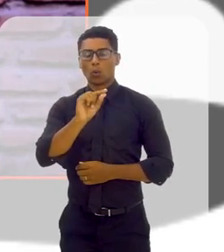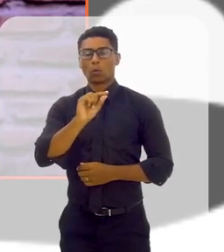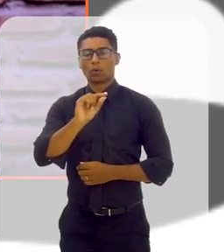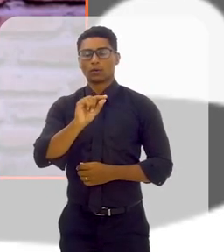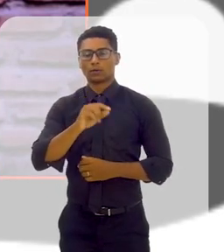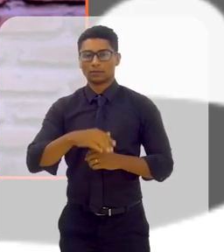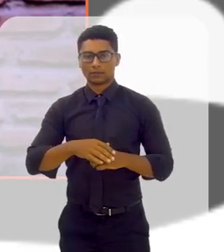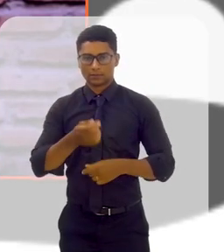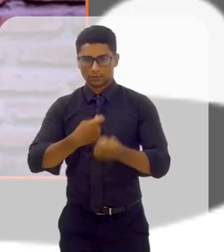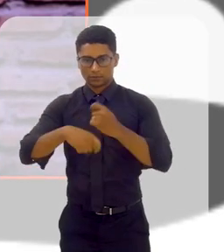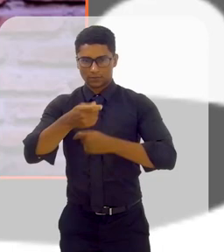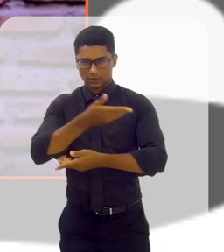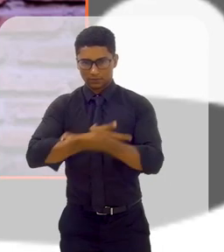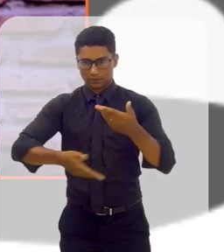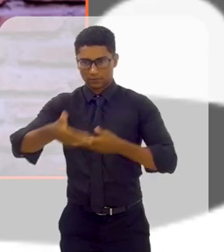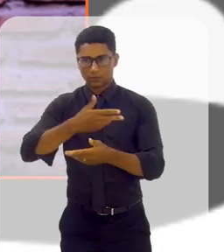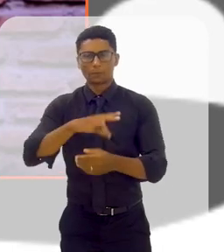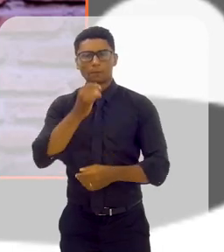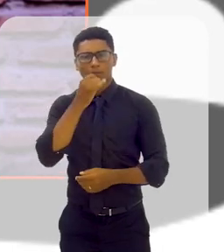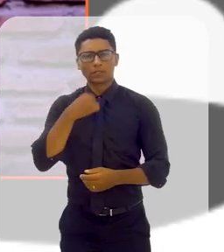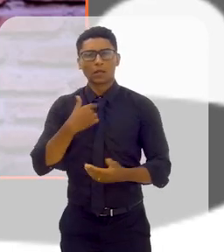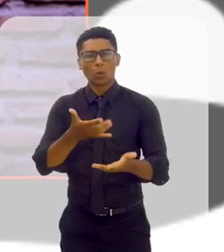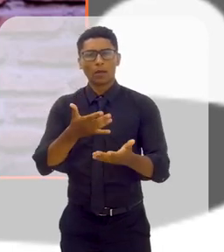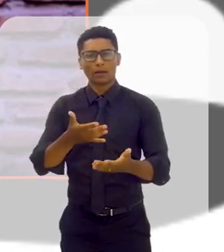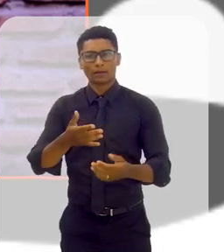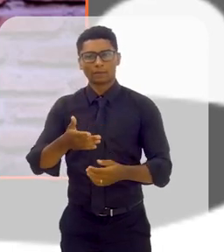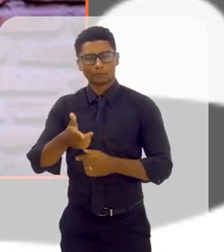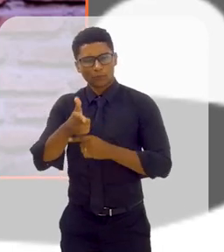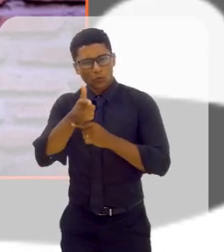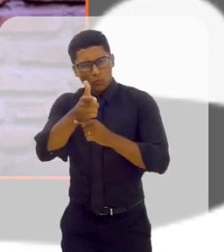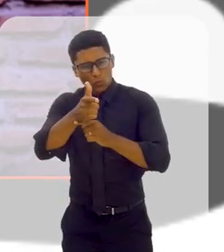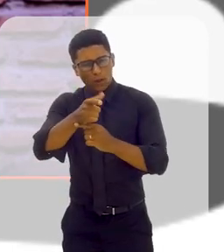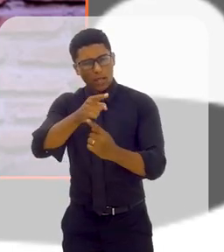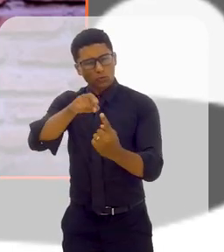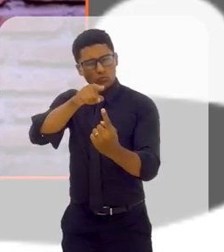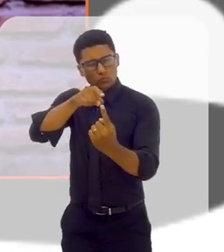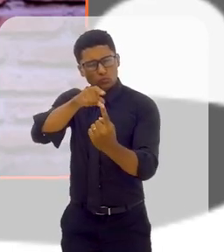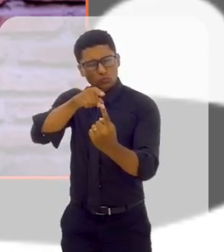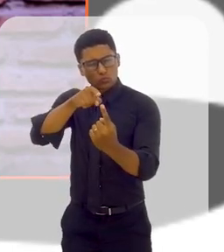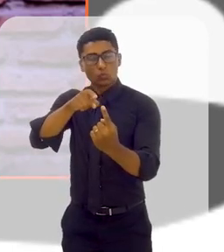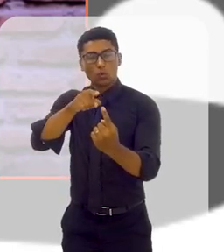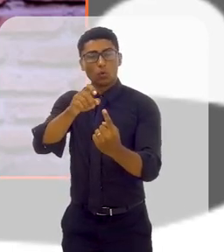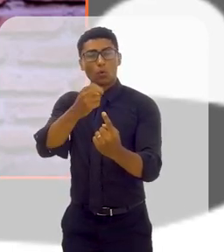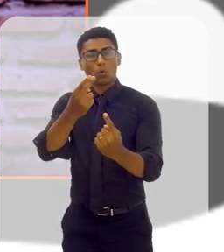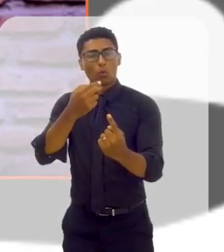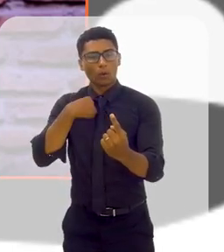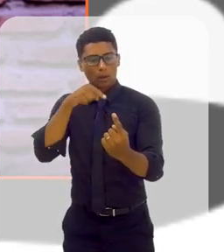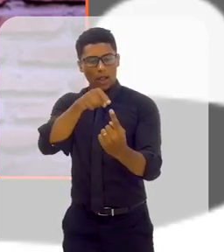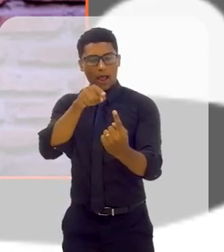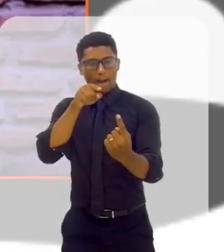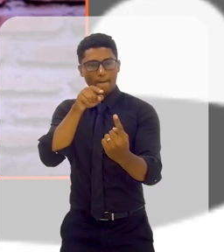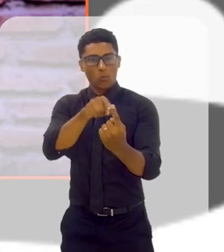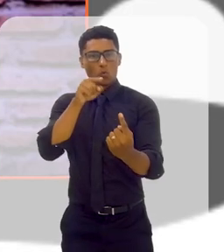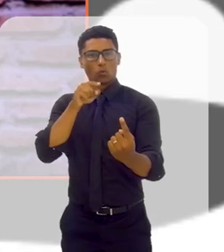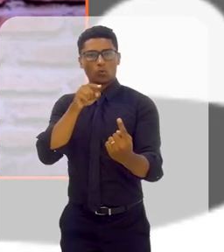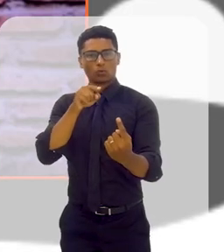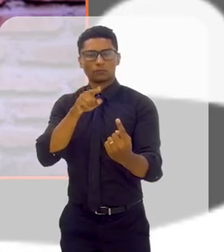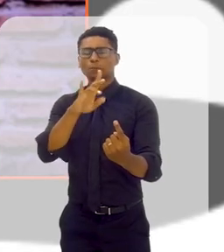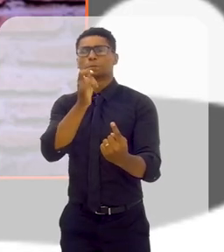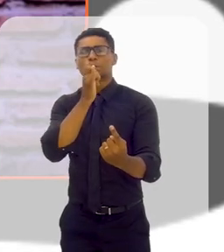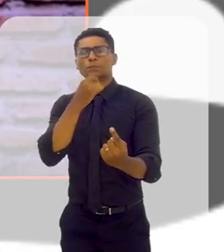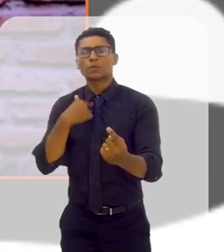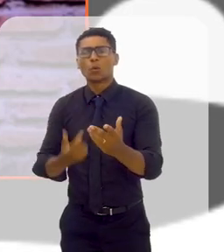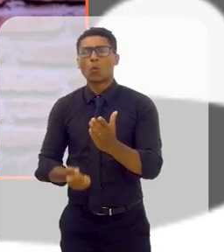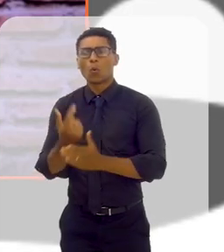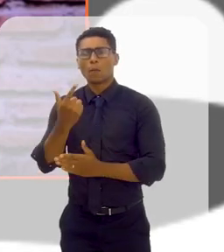para vocês eu quero uma furadeira ou um furo quando eu compro uma furadeira